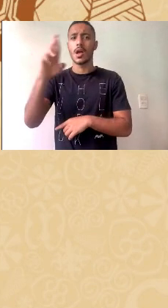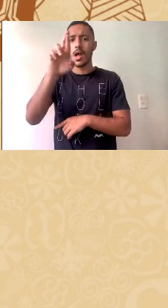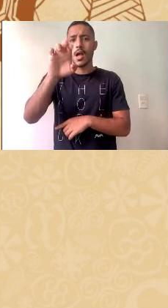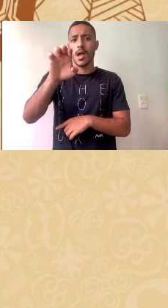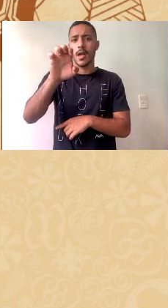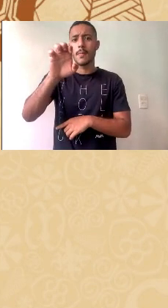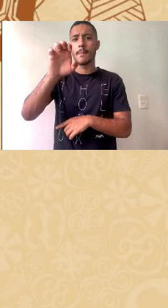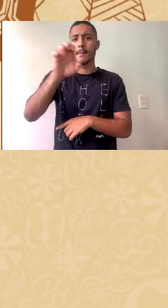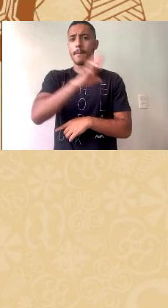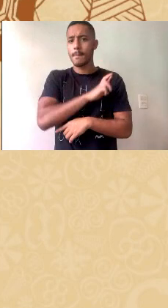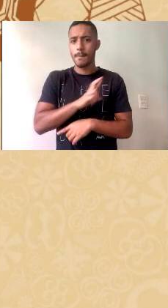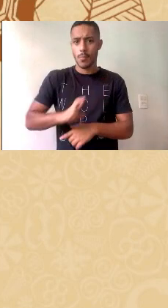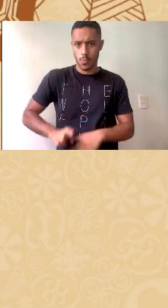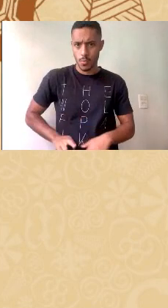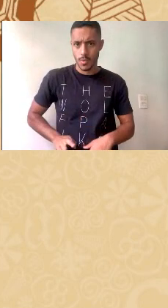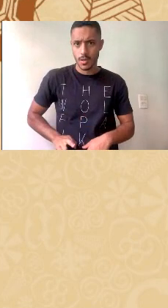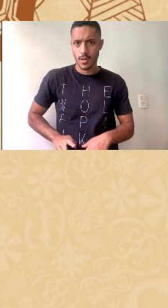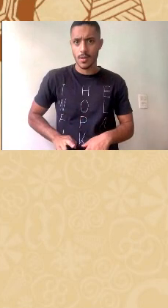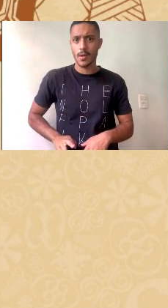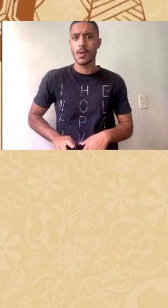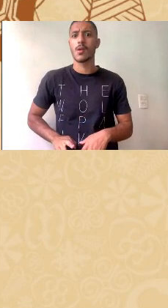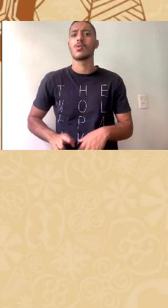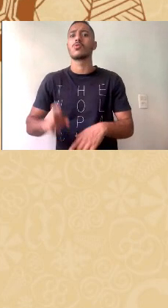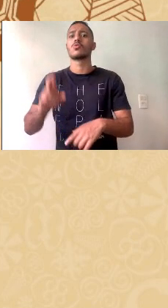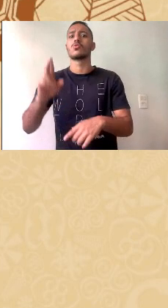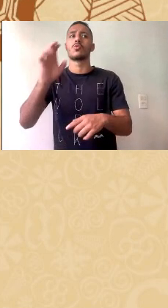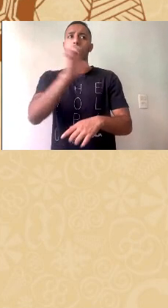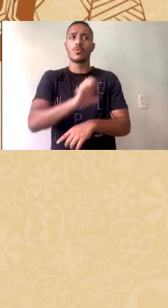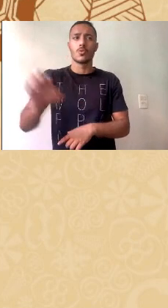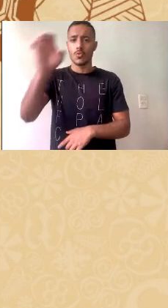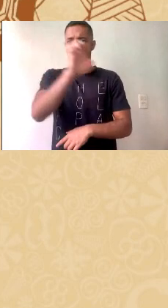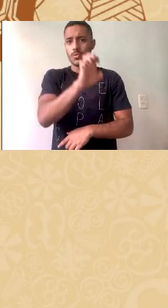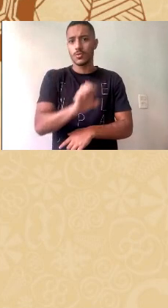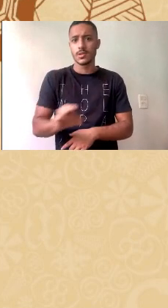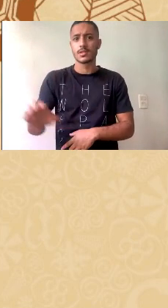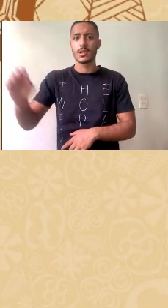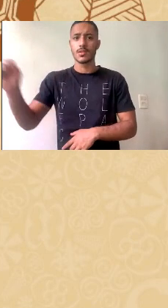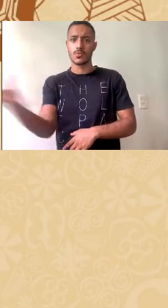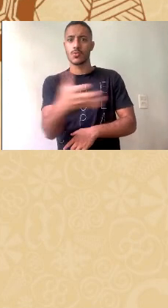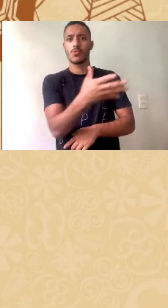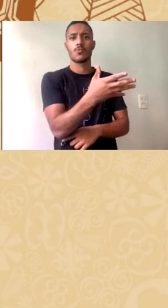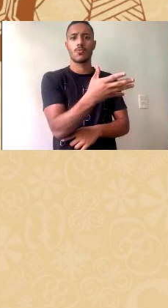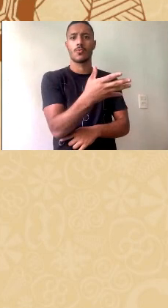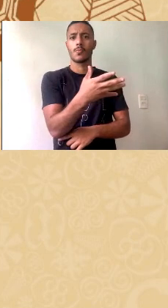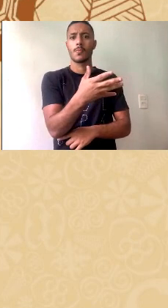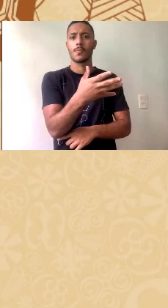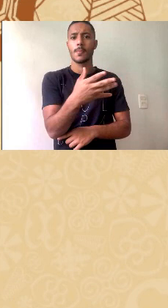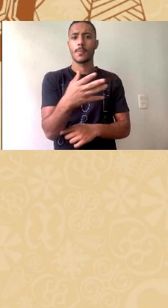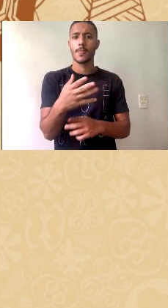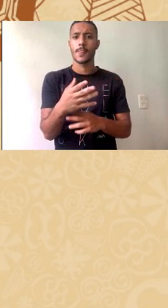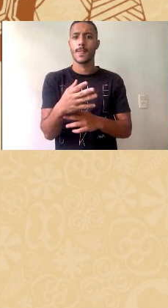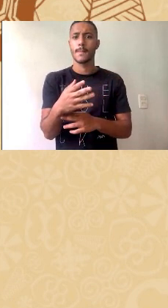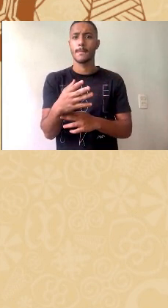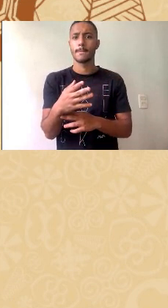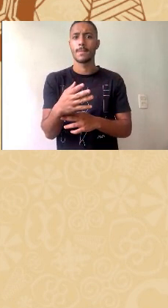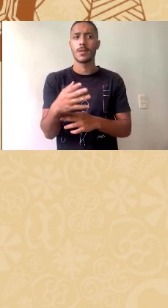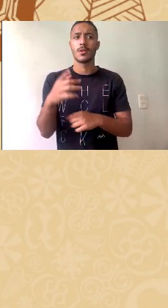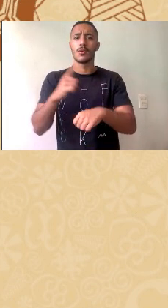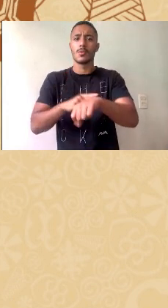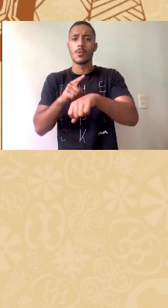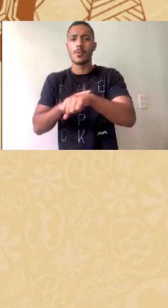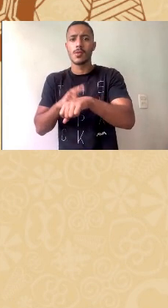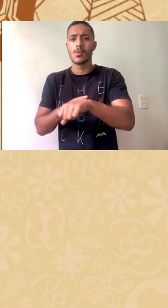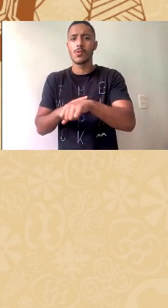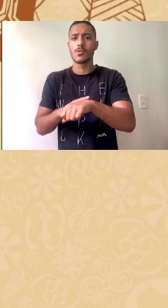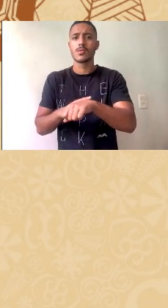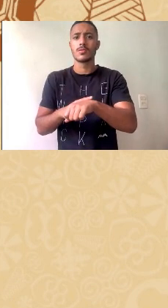64. Então, o Estado Novo, de 37 a 45, então, foi um momento bastante de muita repressão